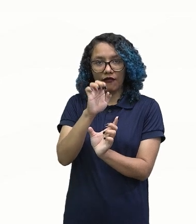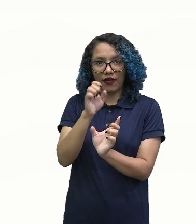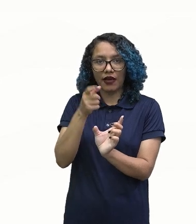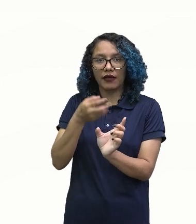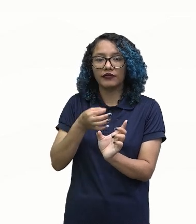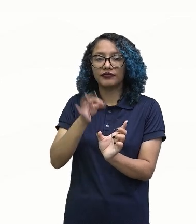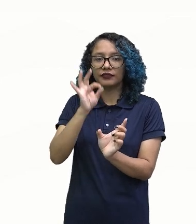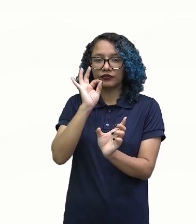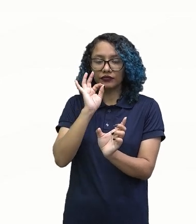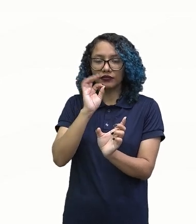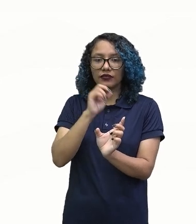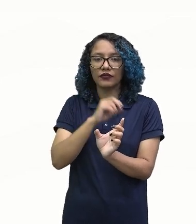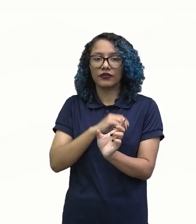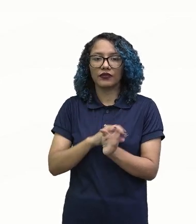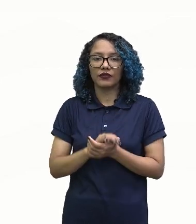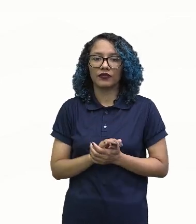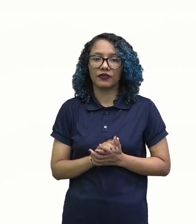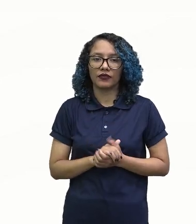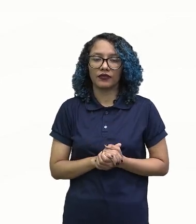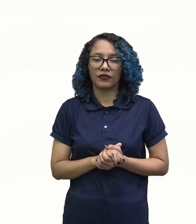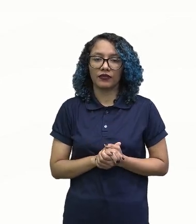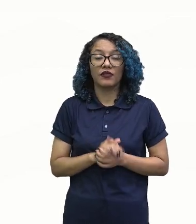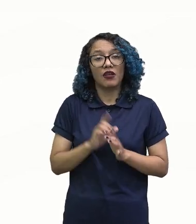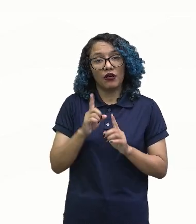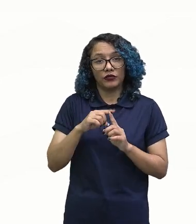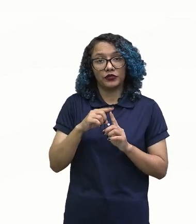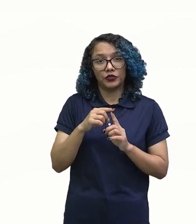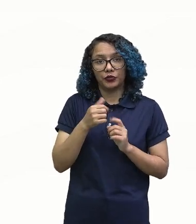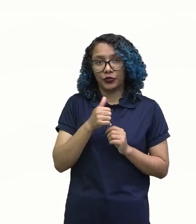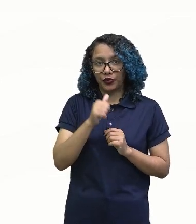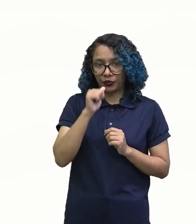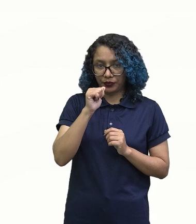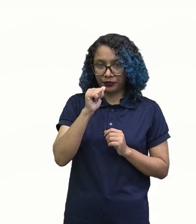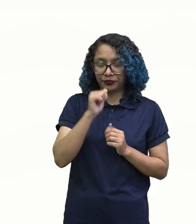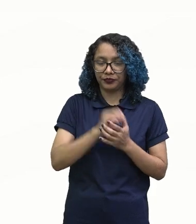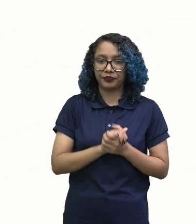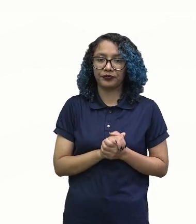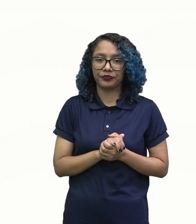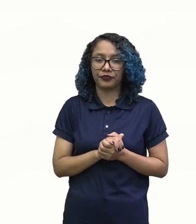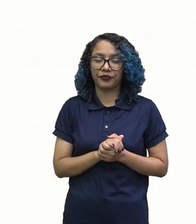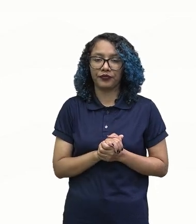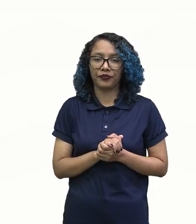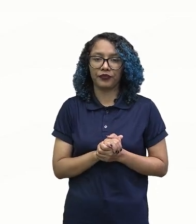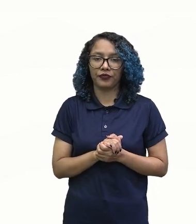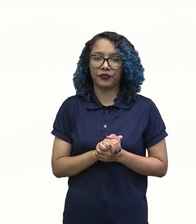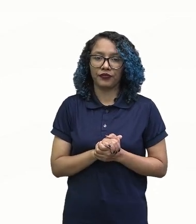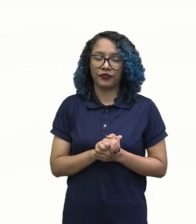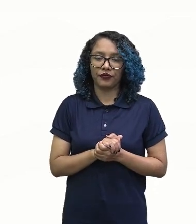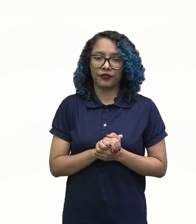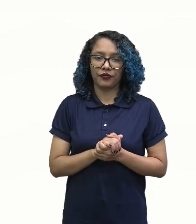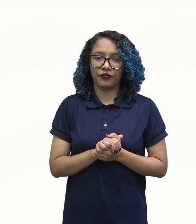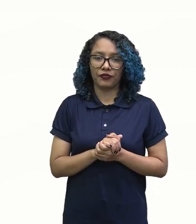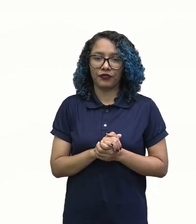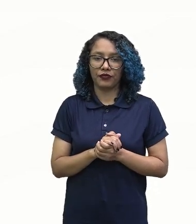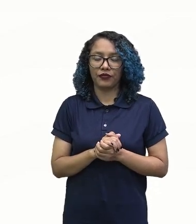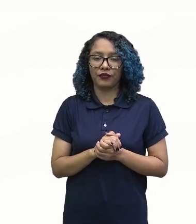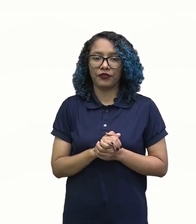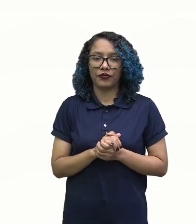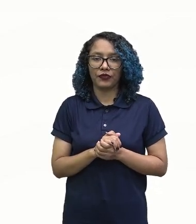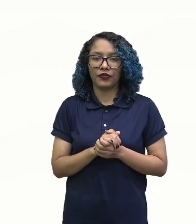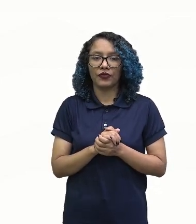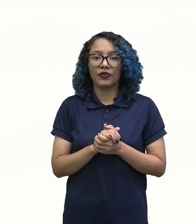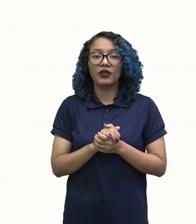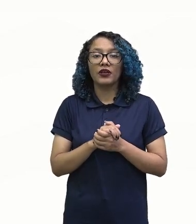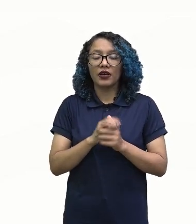que no caso aqui é um tipo de bebida, né? E que a partir dela formamos